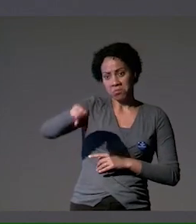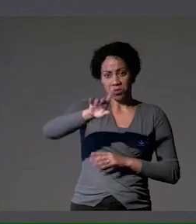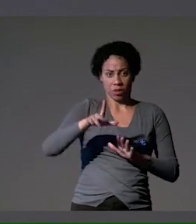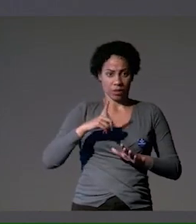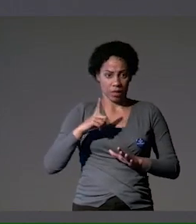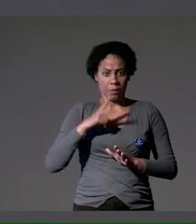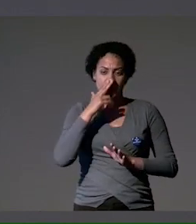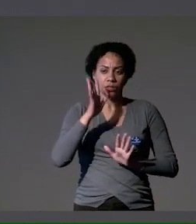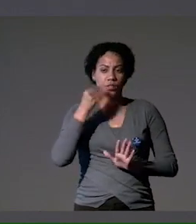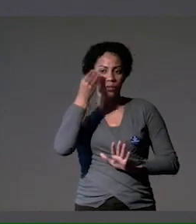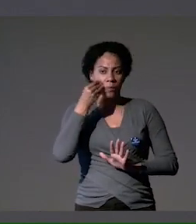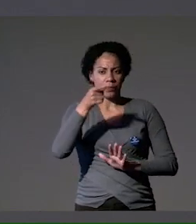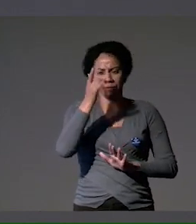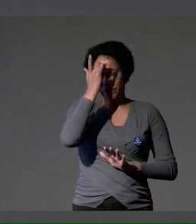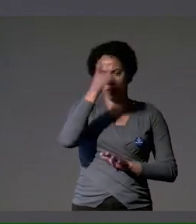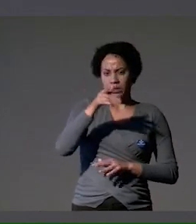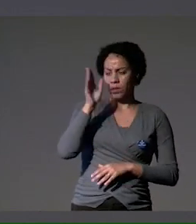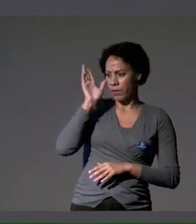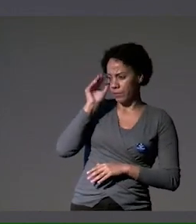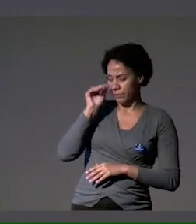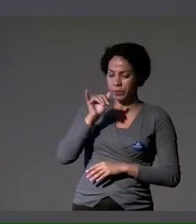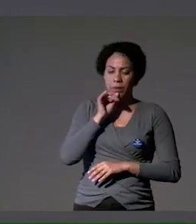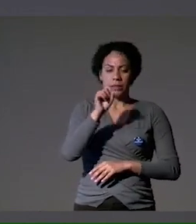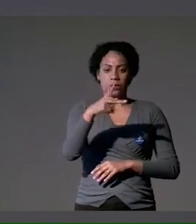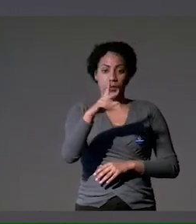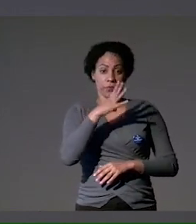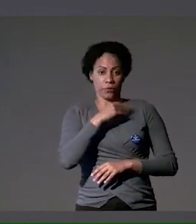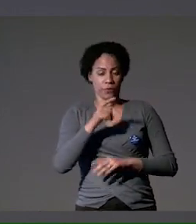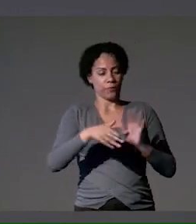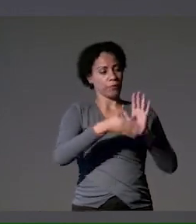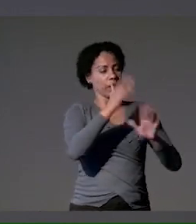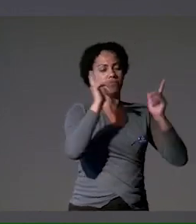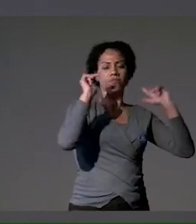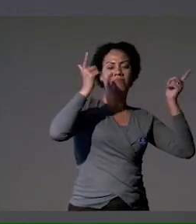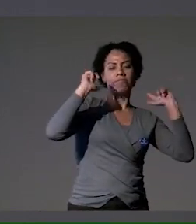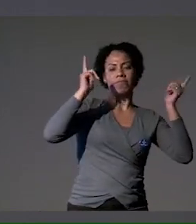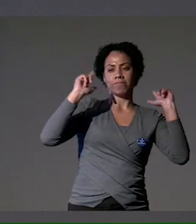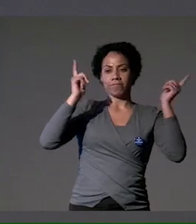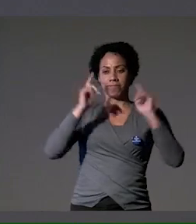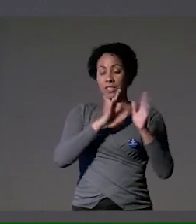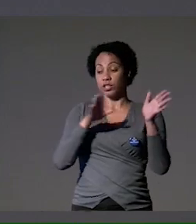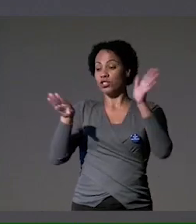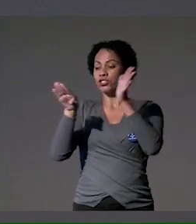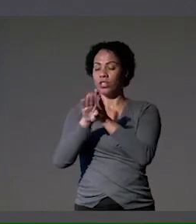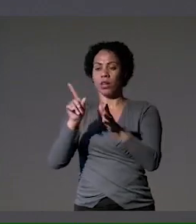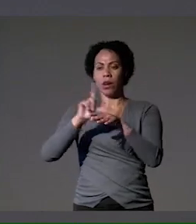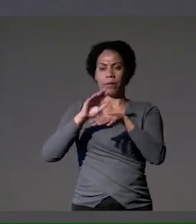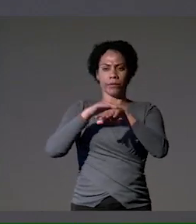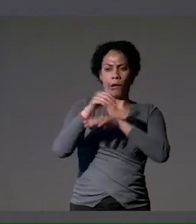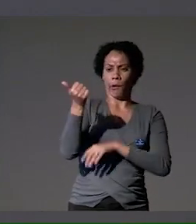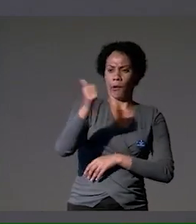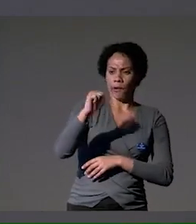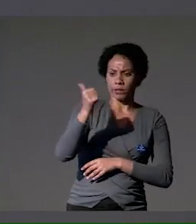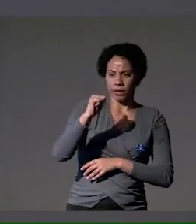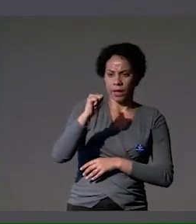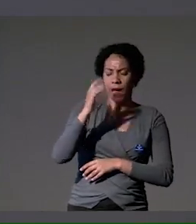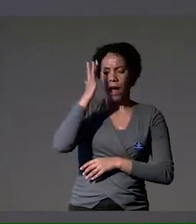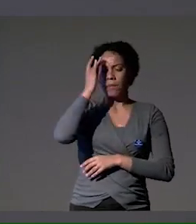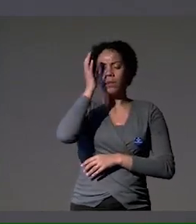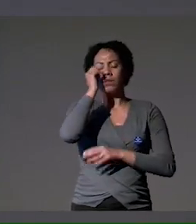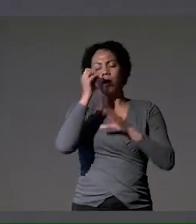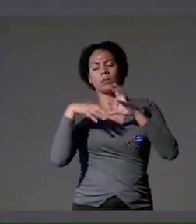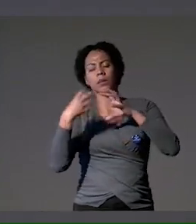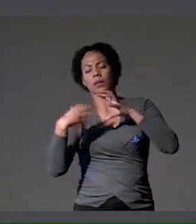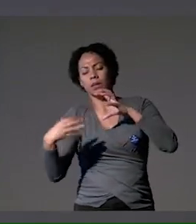vivido, e é fácil observar. Se seu filho vai para uma festa e volta às 11 horas da noite, vai dormir tarde e acorda cedo no outro dia, vai ser um dia que você vai ter mais